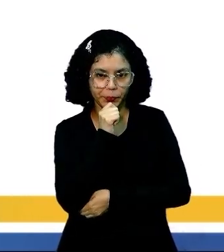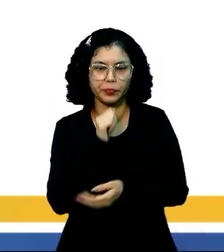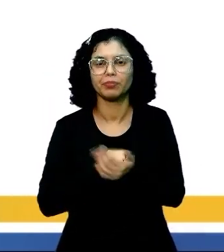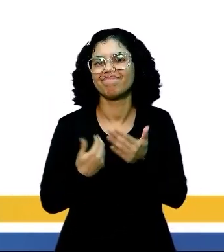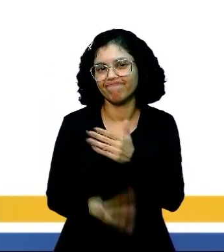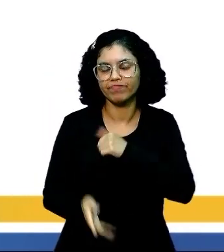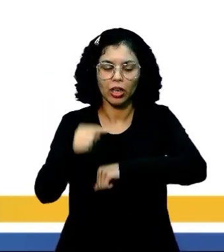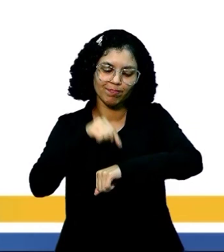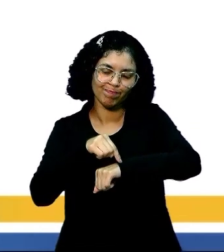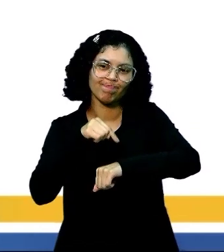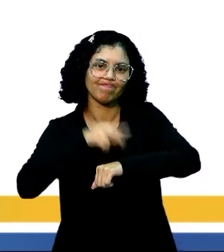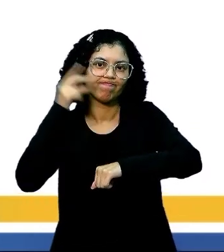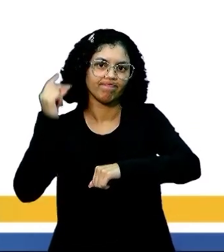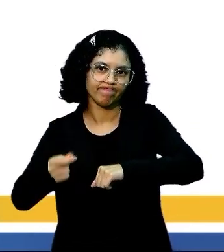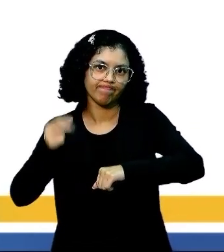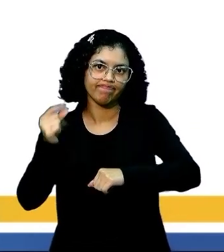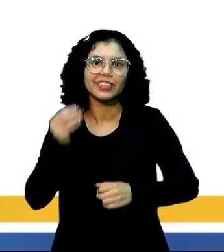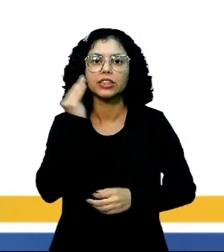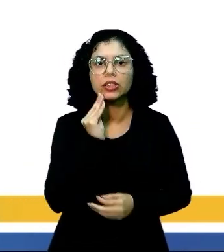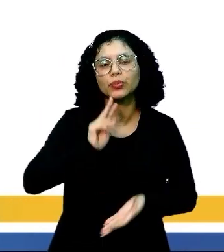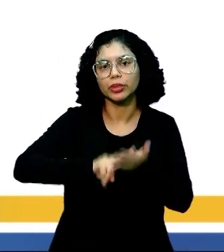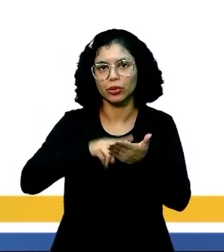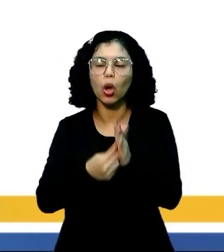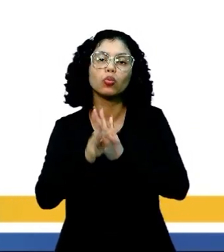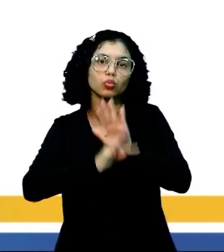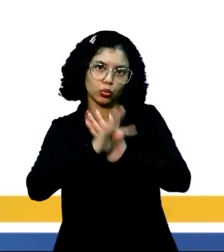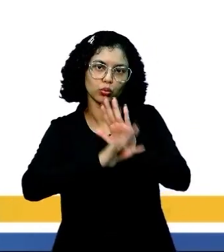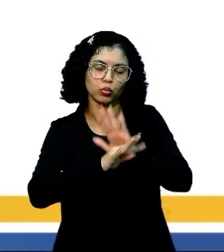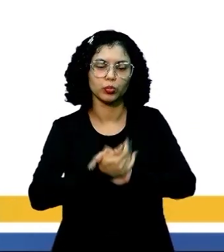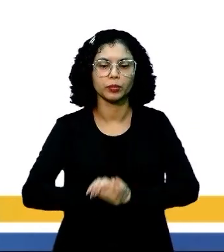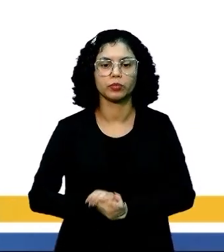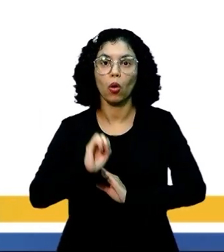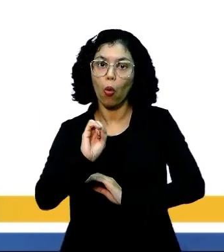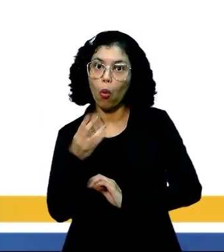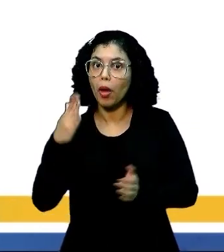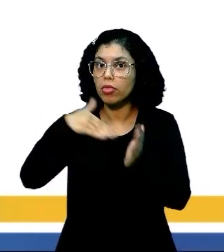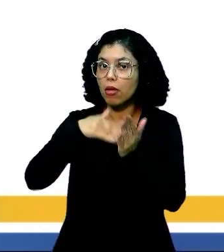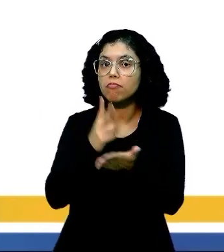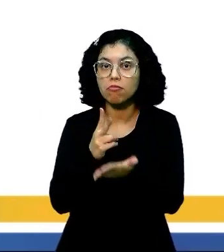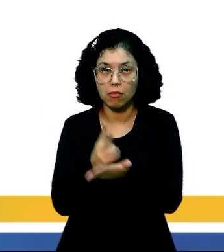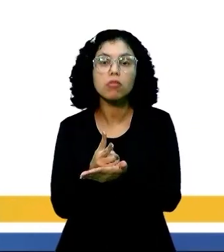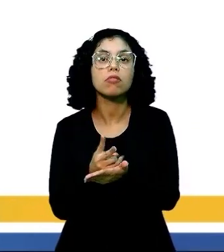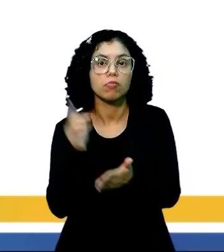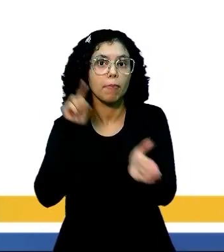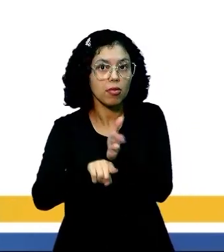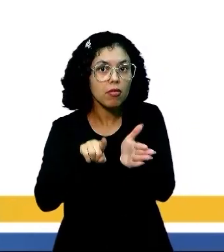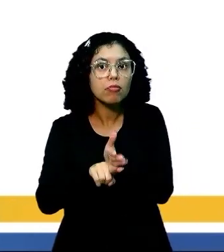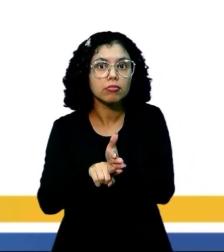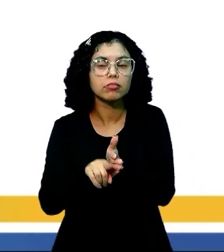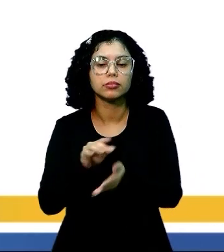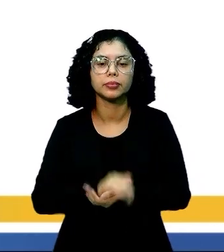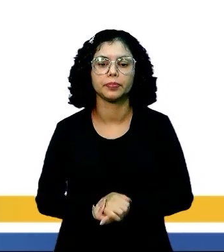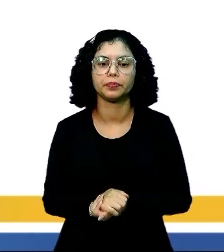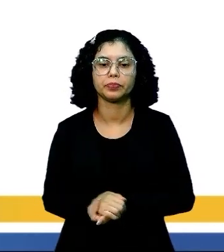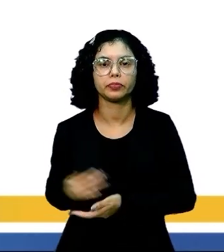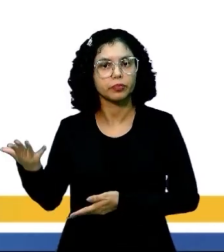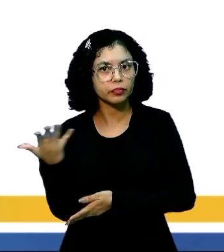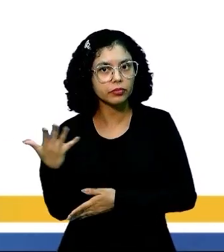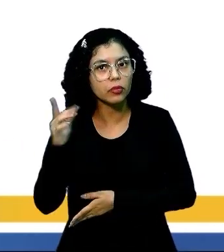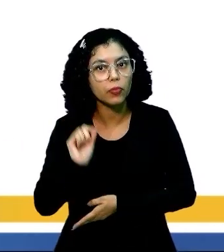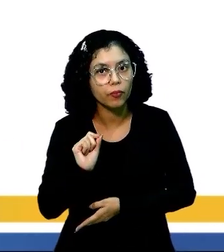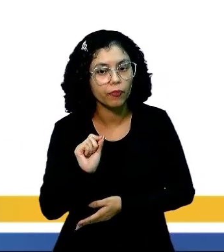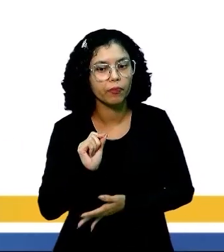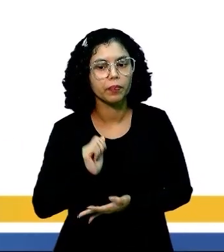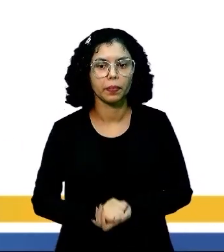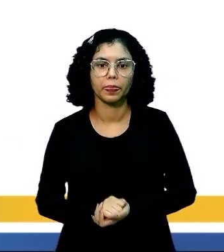perdendo tempo ali tentando traduzir a questão, né? Então o que se baseia essa técnica de